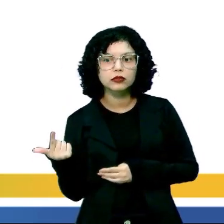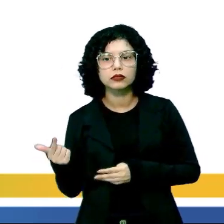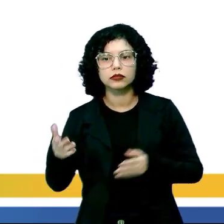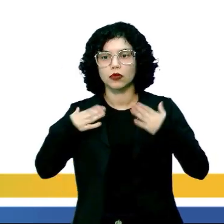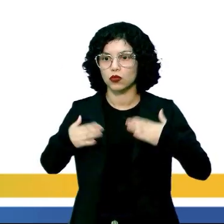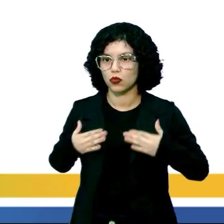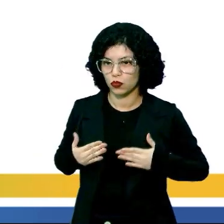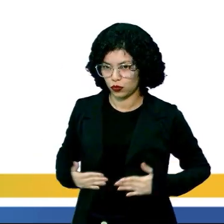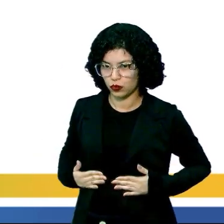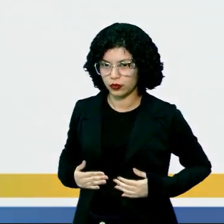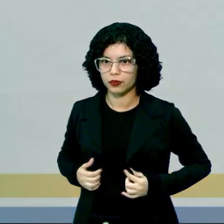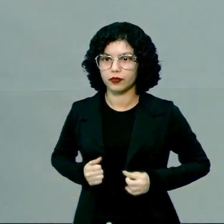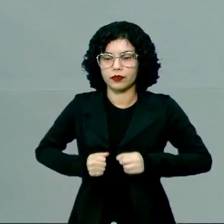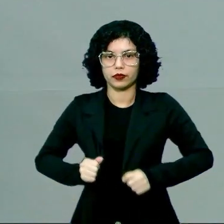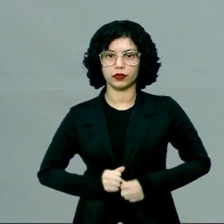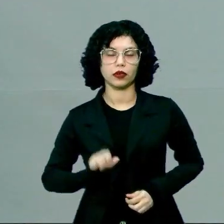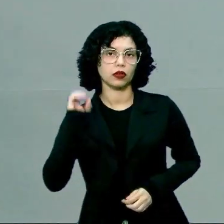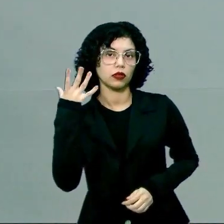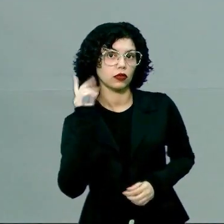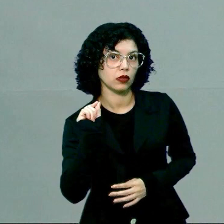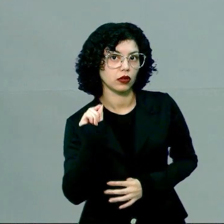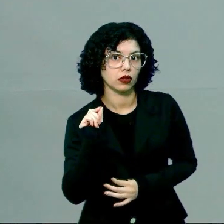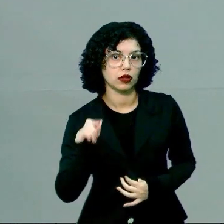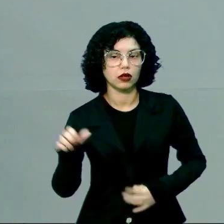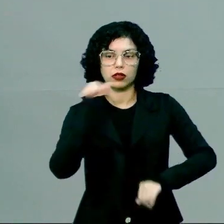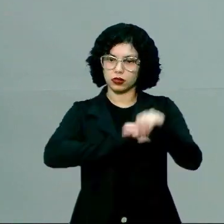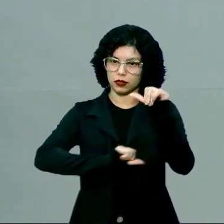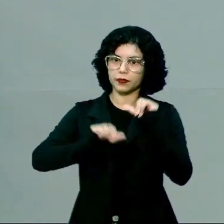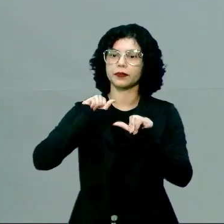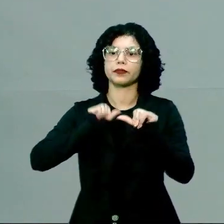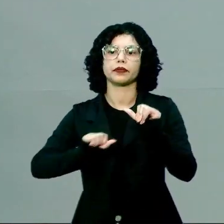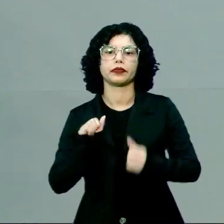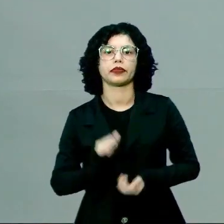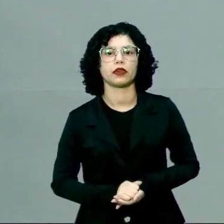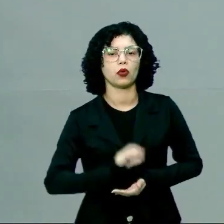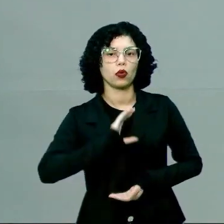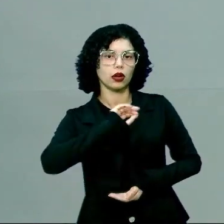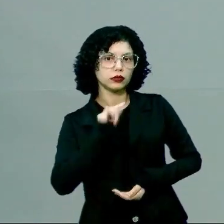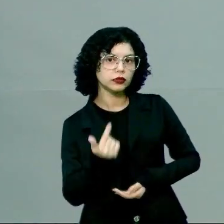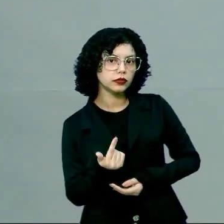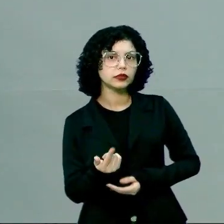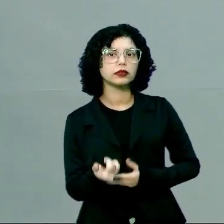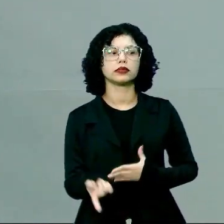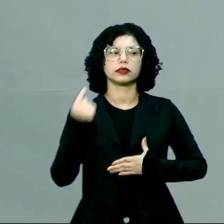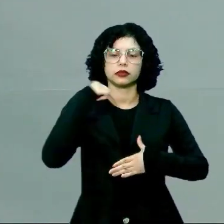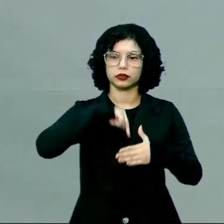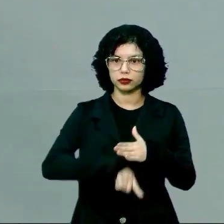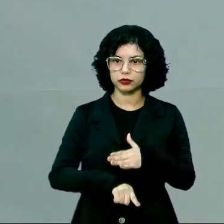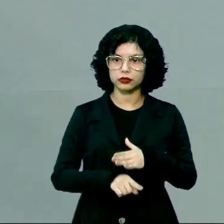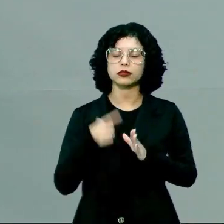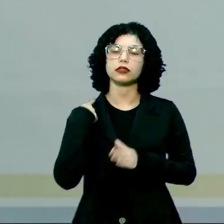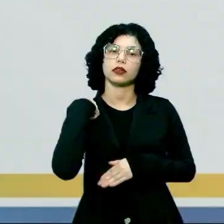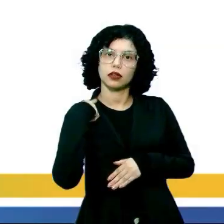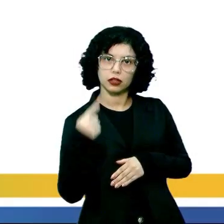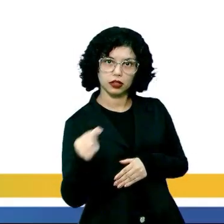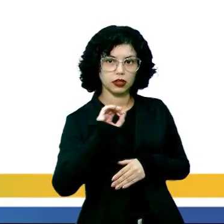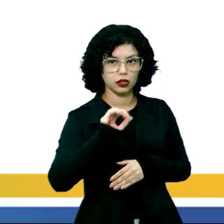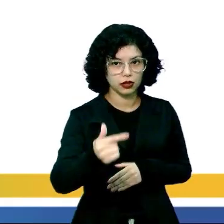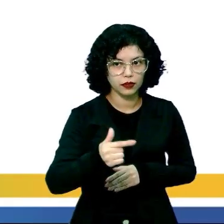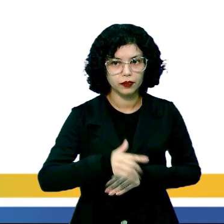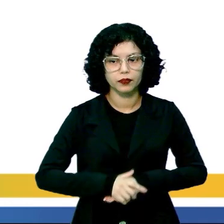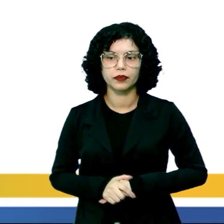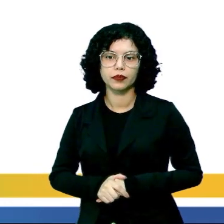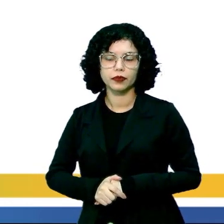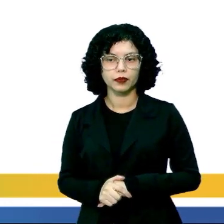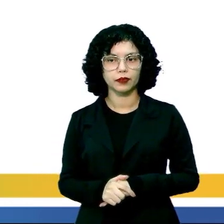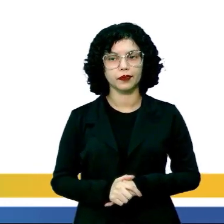teu corpo, o que é que vai acontecer? Vai acontecer essas trocas. O oxigênio vem e o gás carbônico sai. O